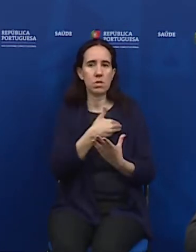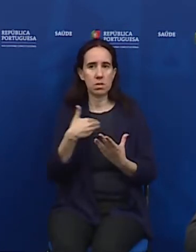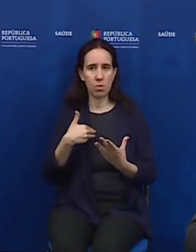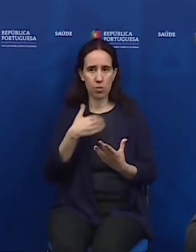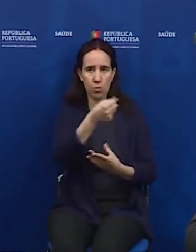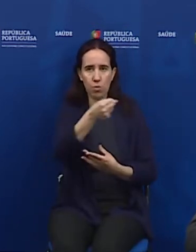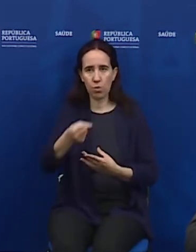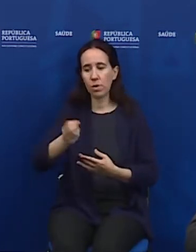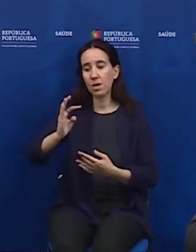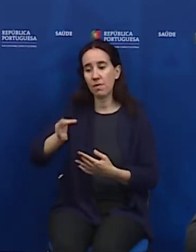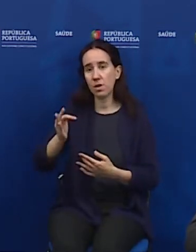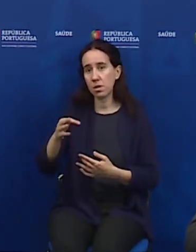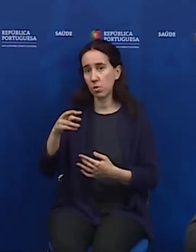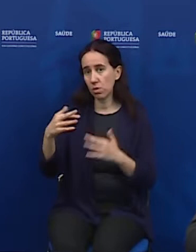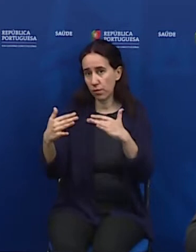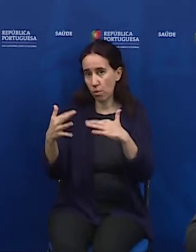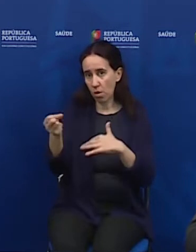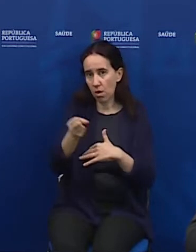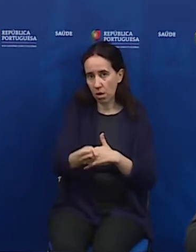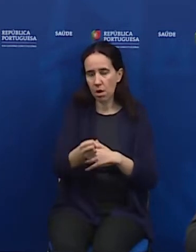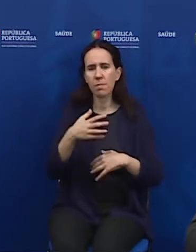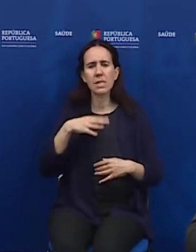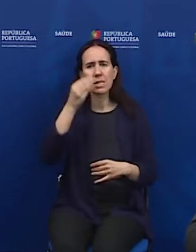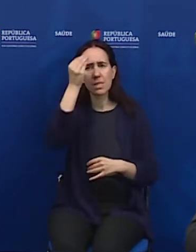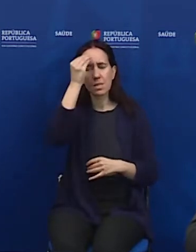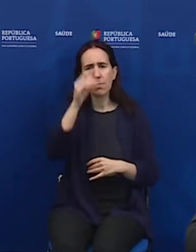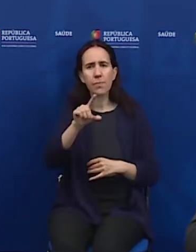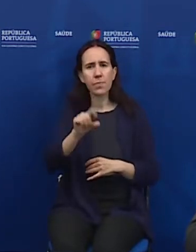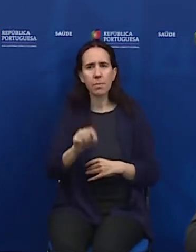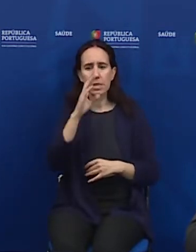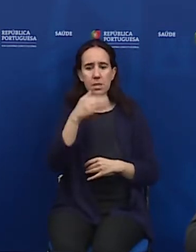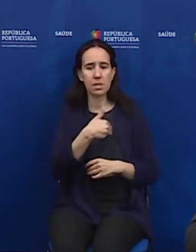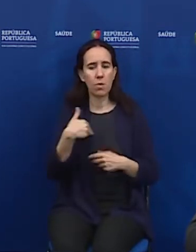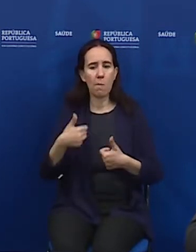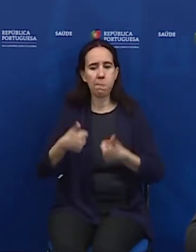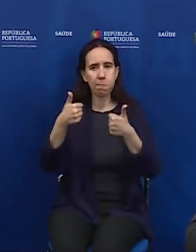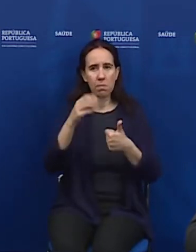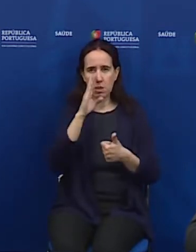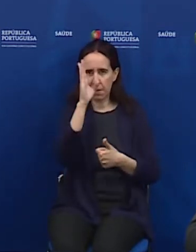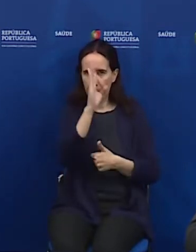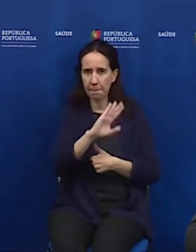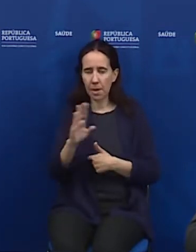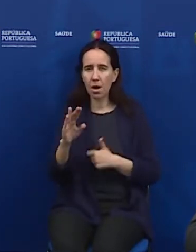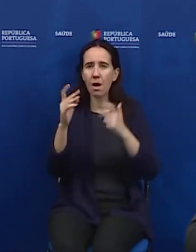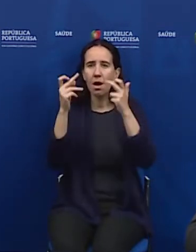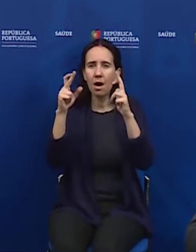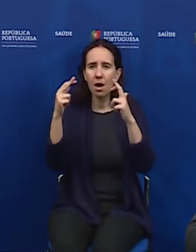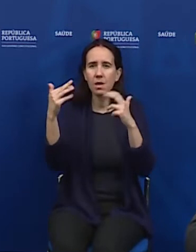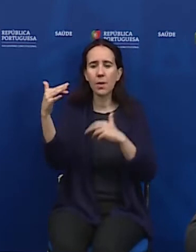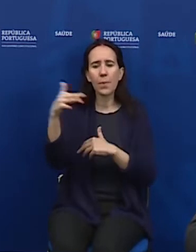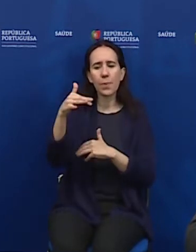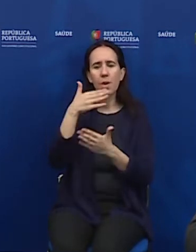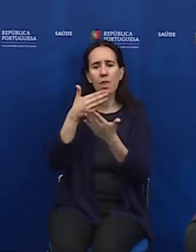Saúde e a Federação de Futebol. Queria também saber se as autoridades de saúde já sabem o efeito do ar-condicionado